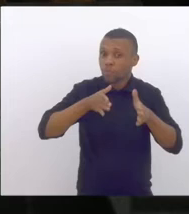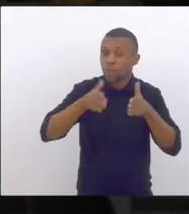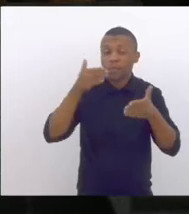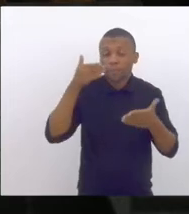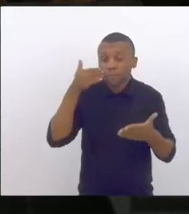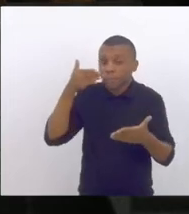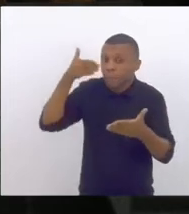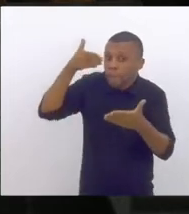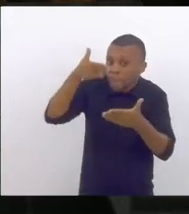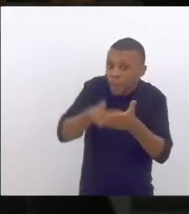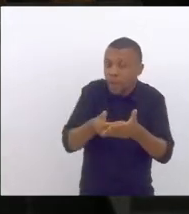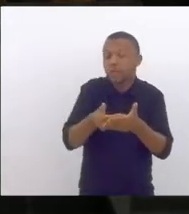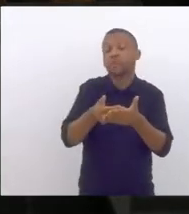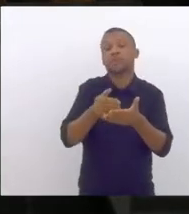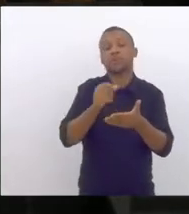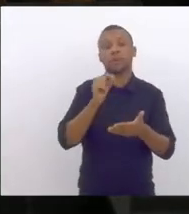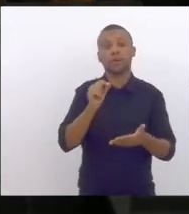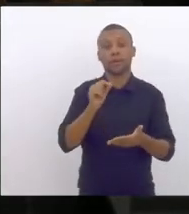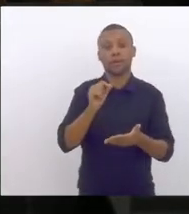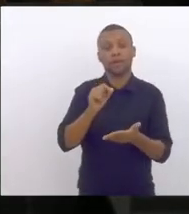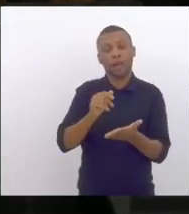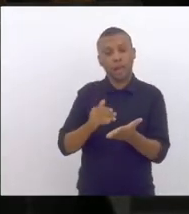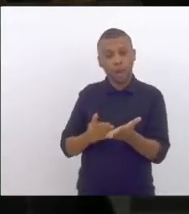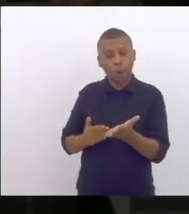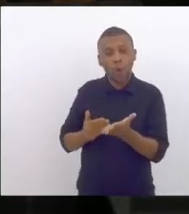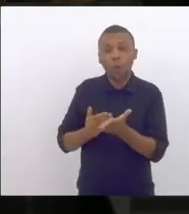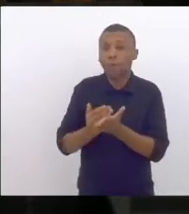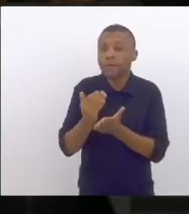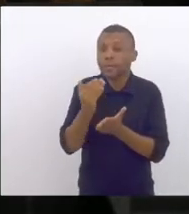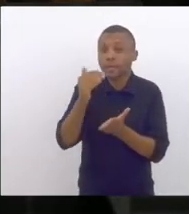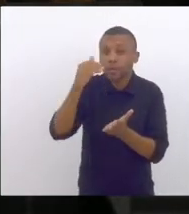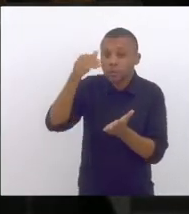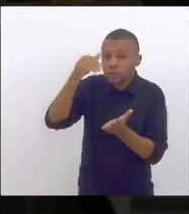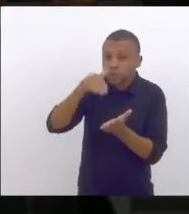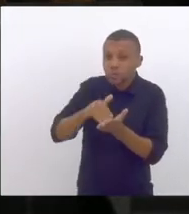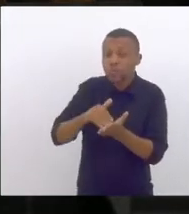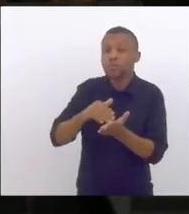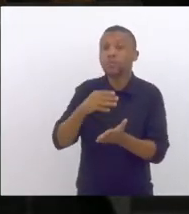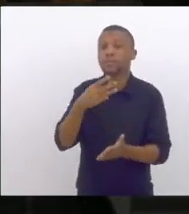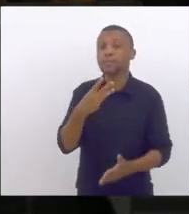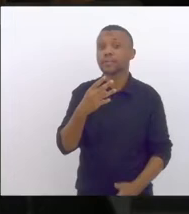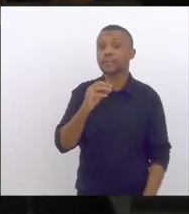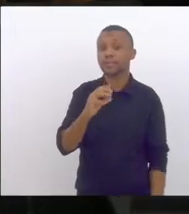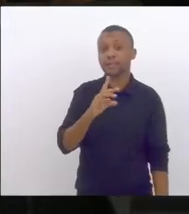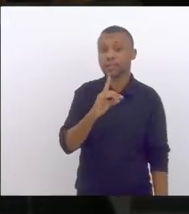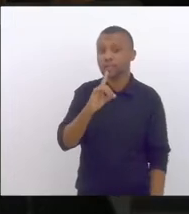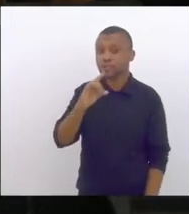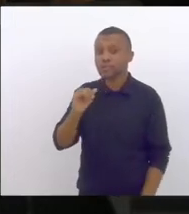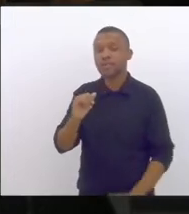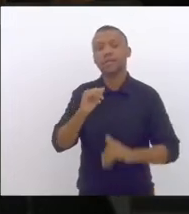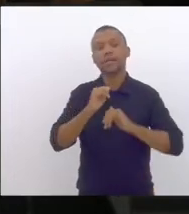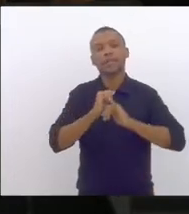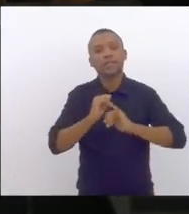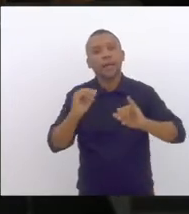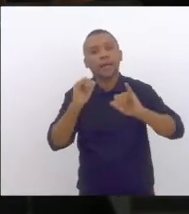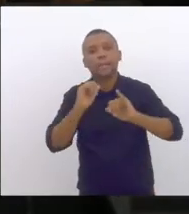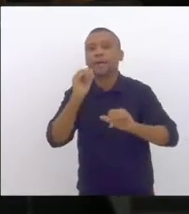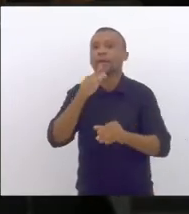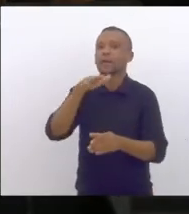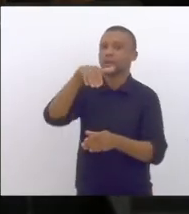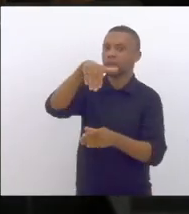a entrar nos últimos 30 dias das campanhas eleitorais